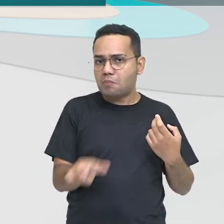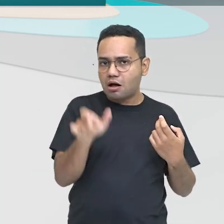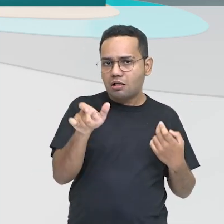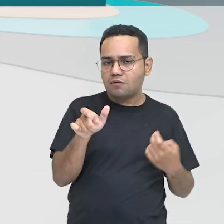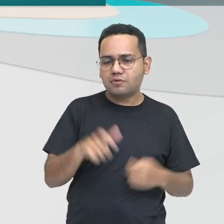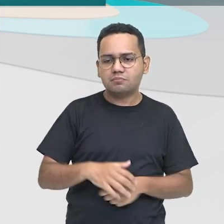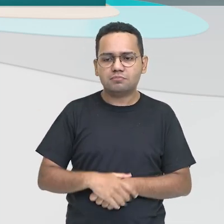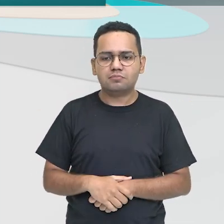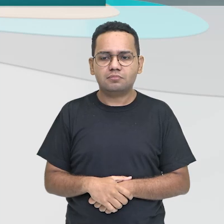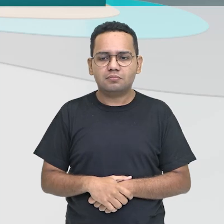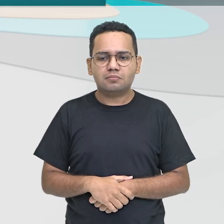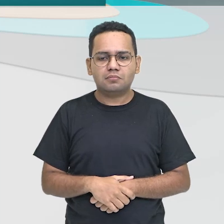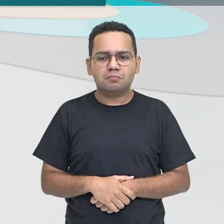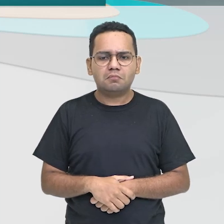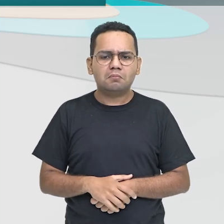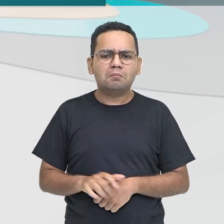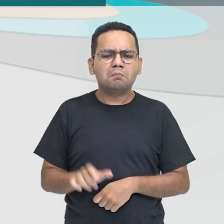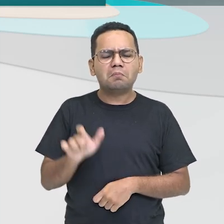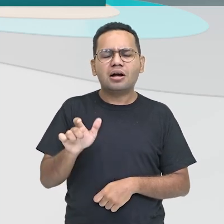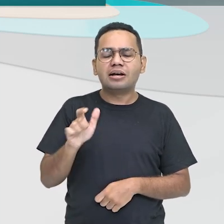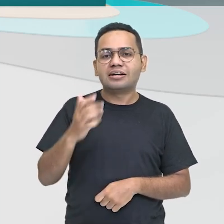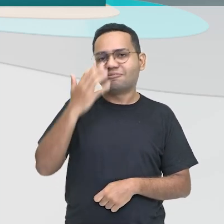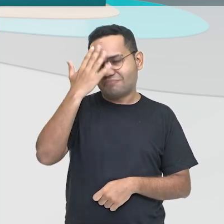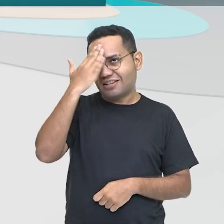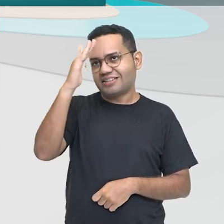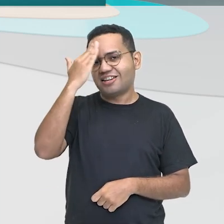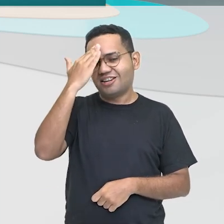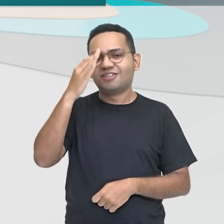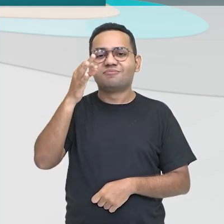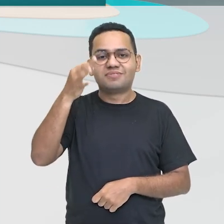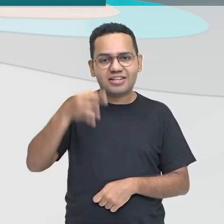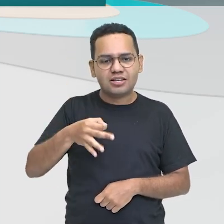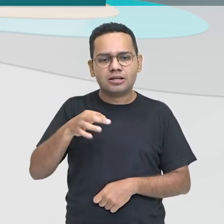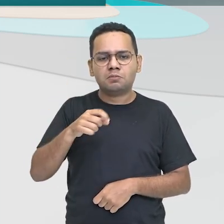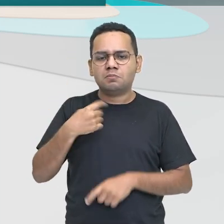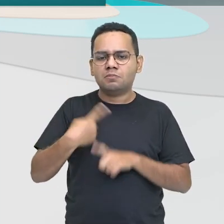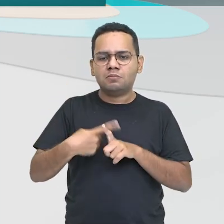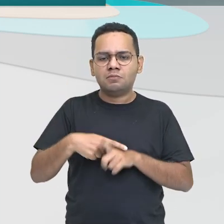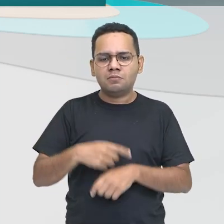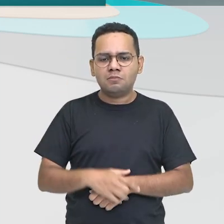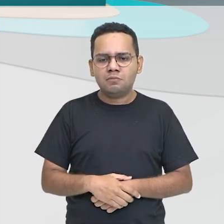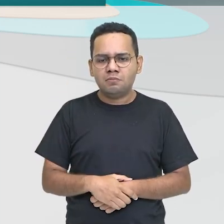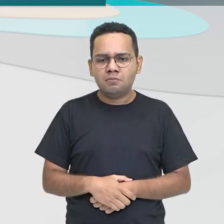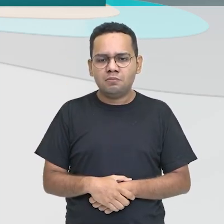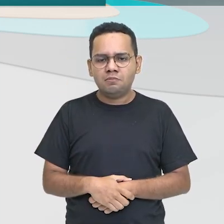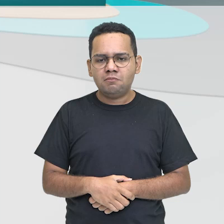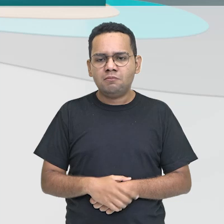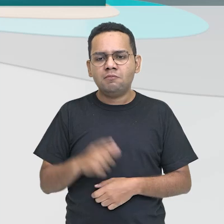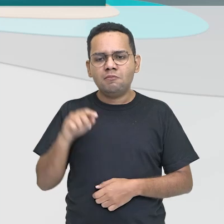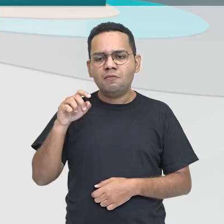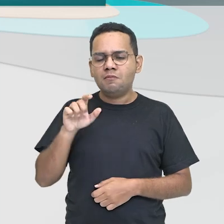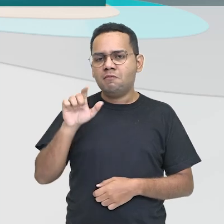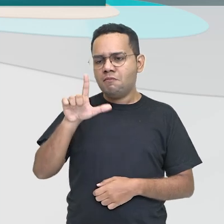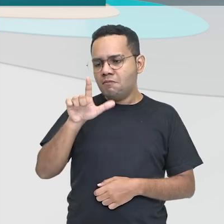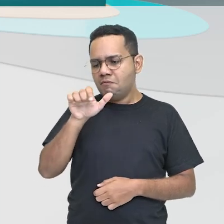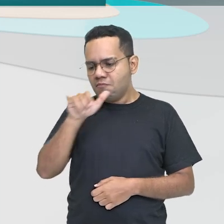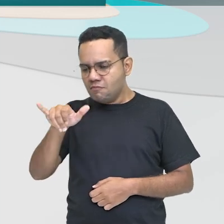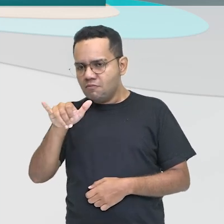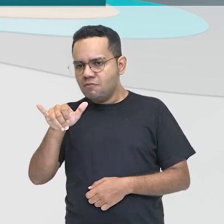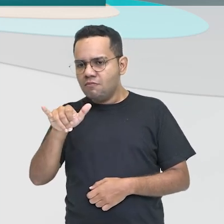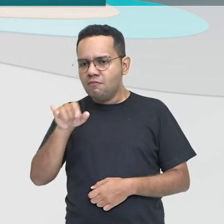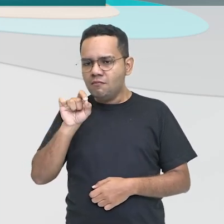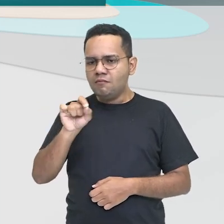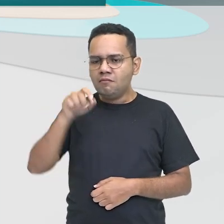essa terminação ele facilita a compreensão em língua portuguesa, porque na mais das vezes a tradução é mente, é o advérbio